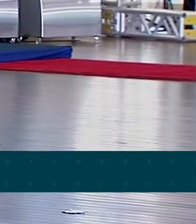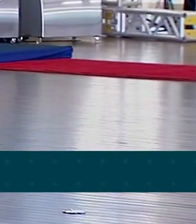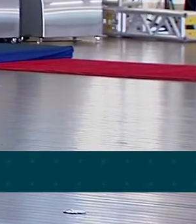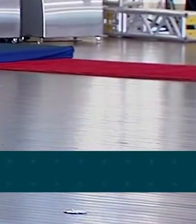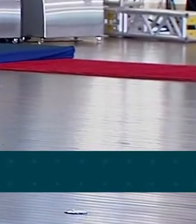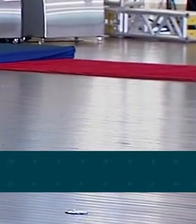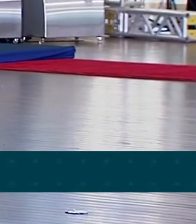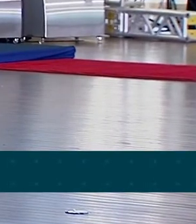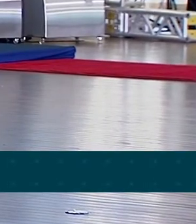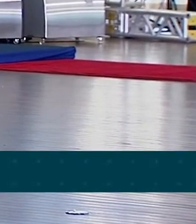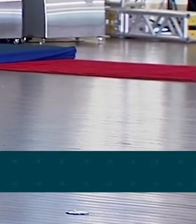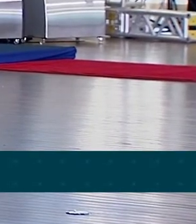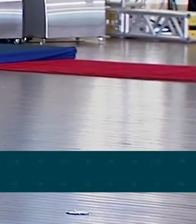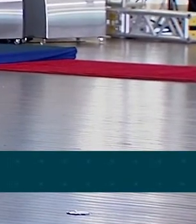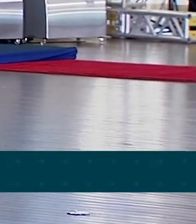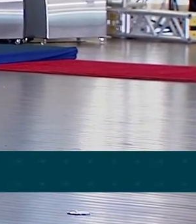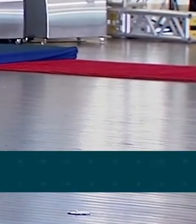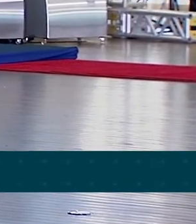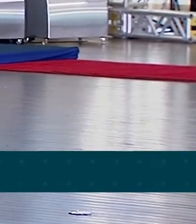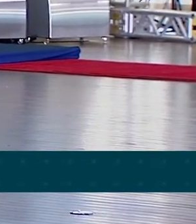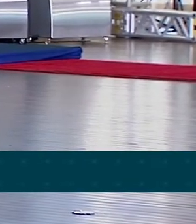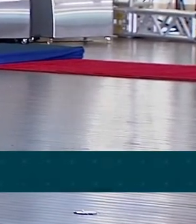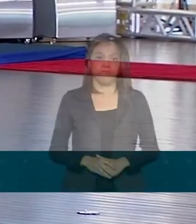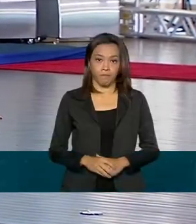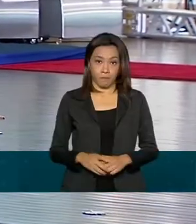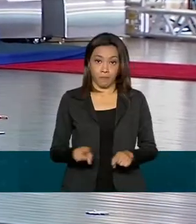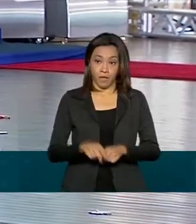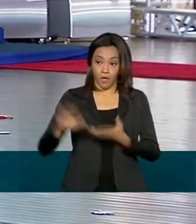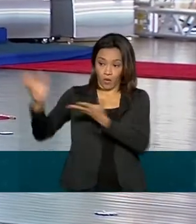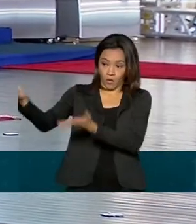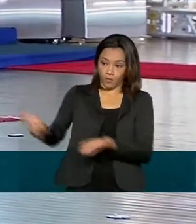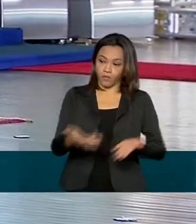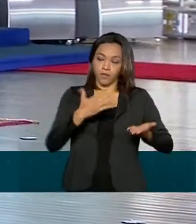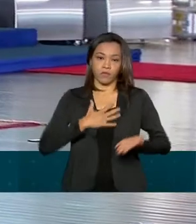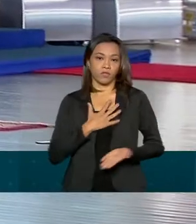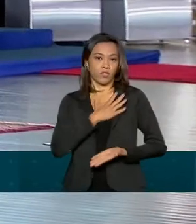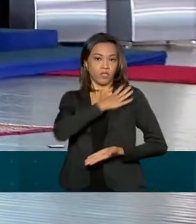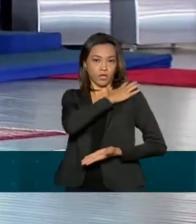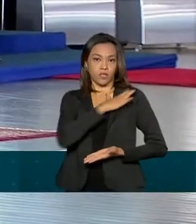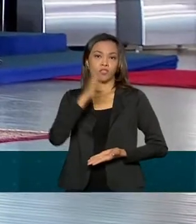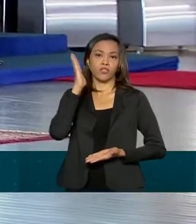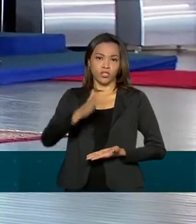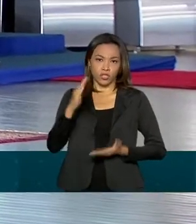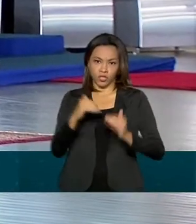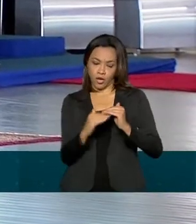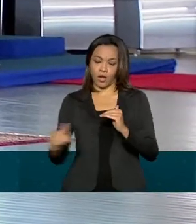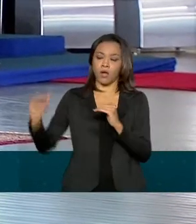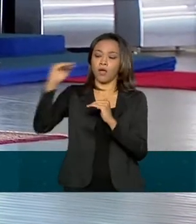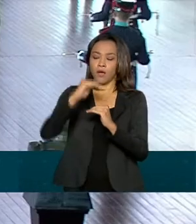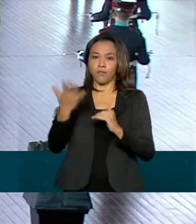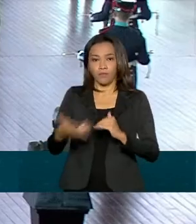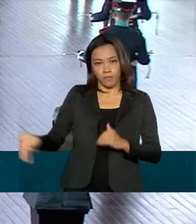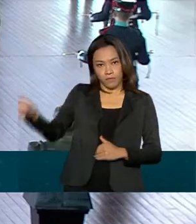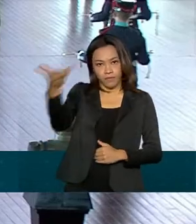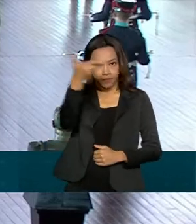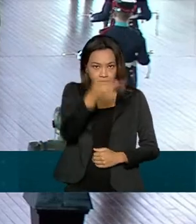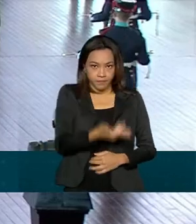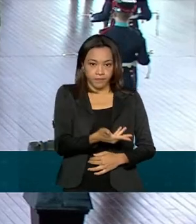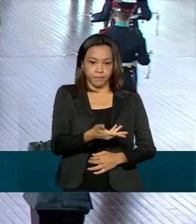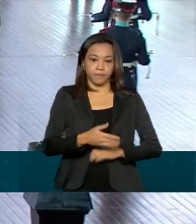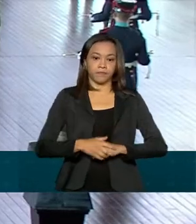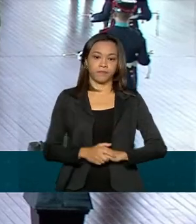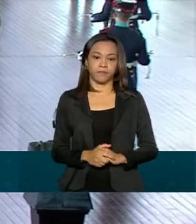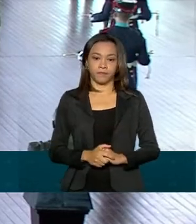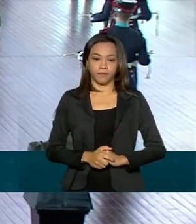E aí e convidamos os generais de divisão promovidos ao ocuparem seus lugares